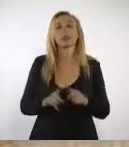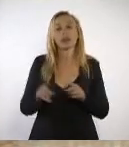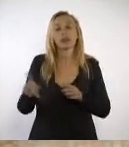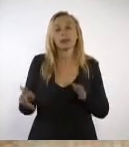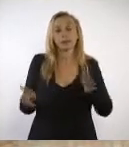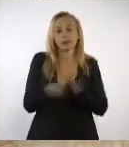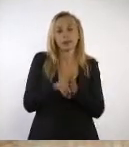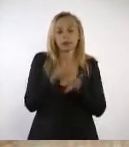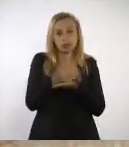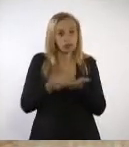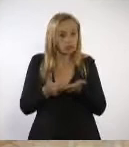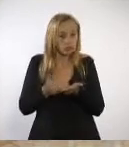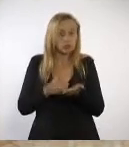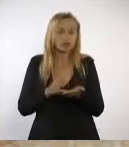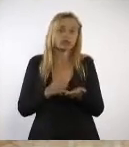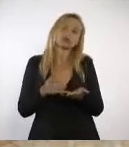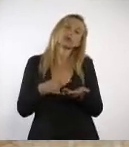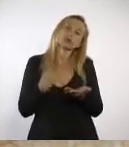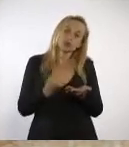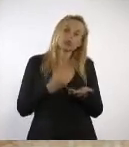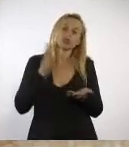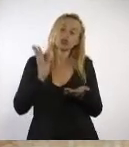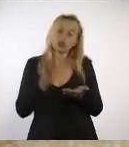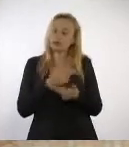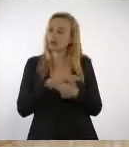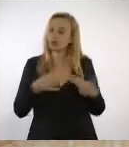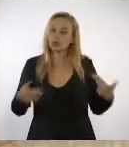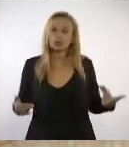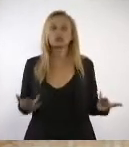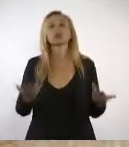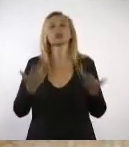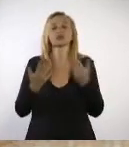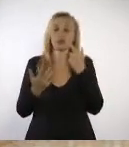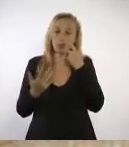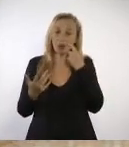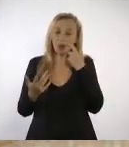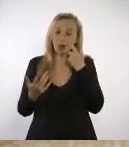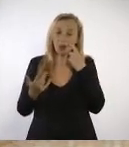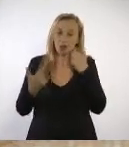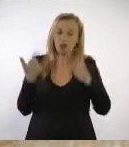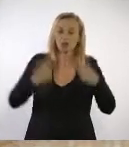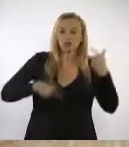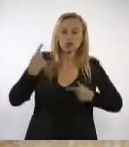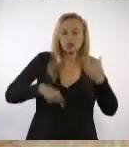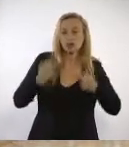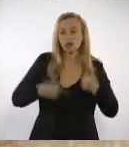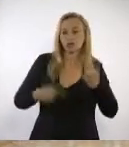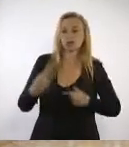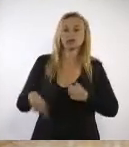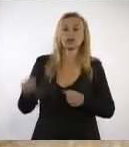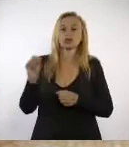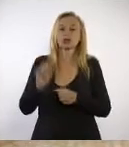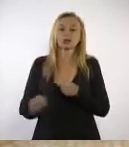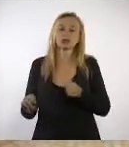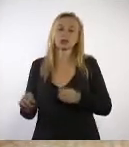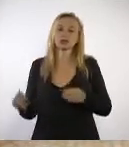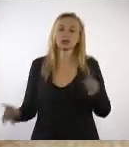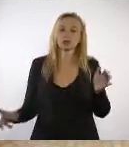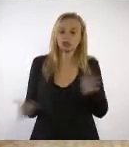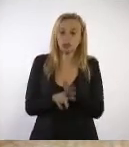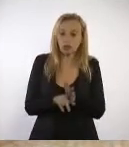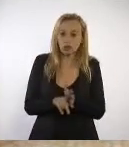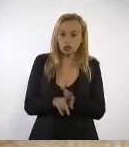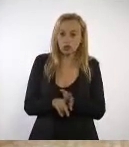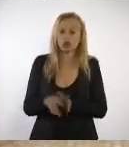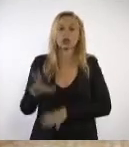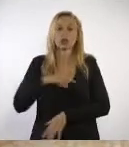já incorpora vários elementos decorrentes das discussões que foram feitas desde que o projeto foi protocolado e, particularmente, na